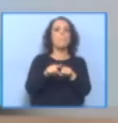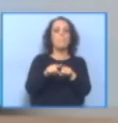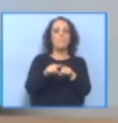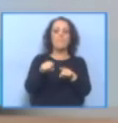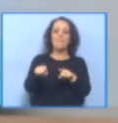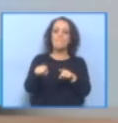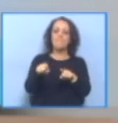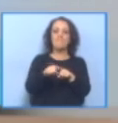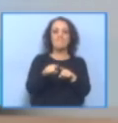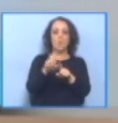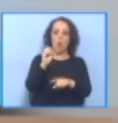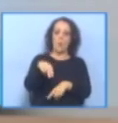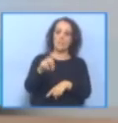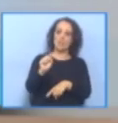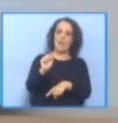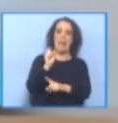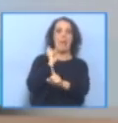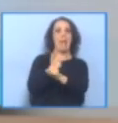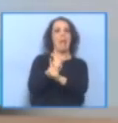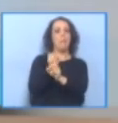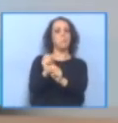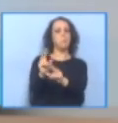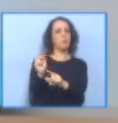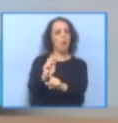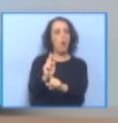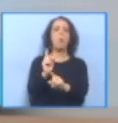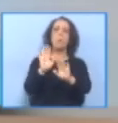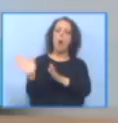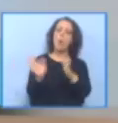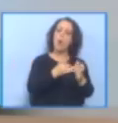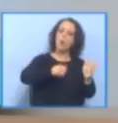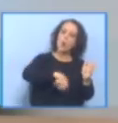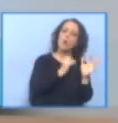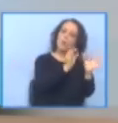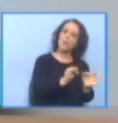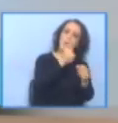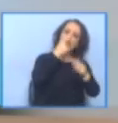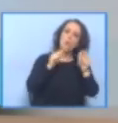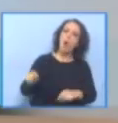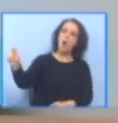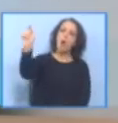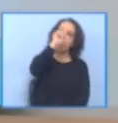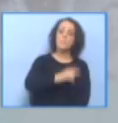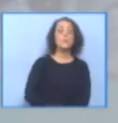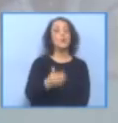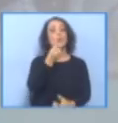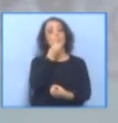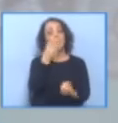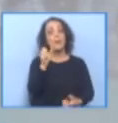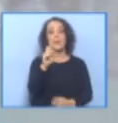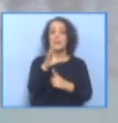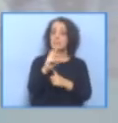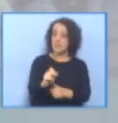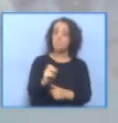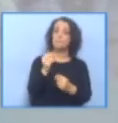uma pura ONG, saibamos, de facto, velar também pelos nossos irmãos que estão a todo lado, não é? Muito bem, Graça Franco, muito obrigado